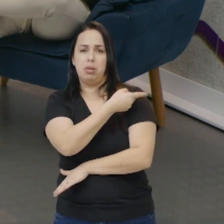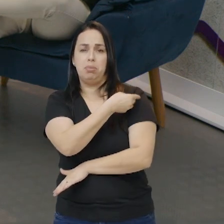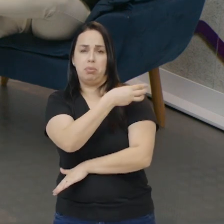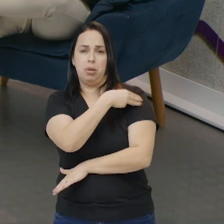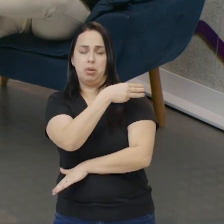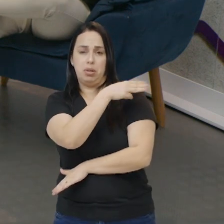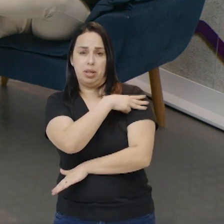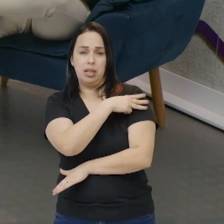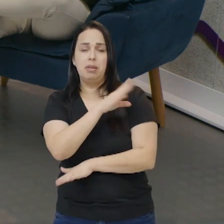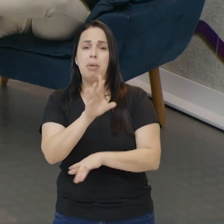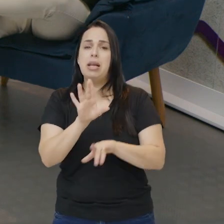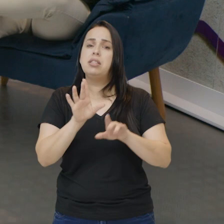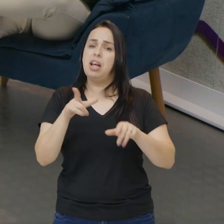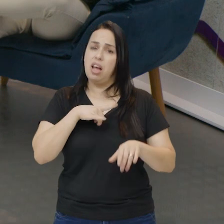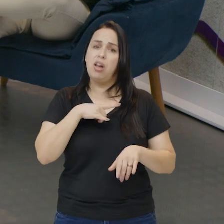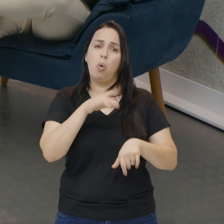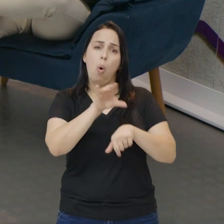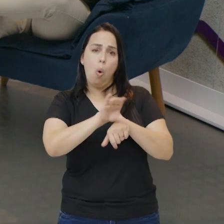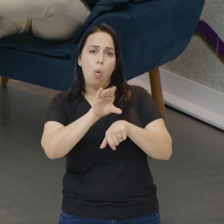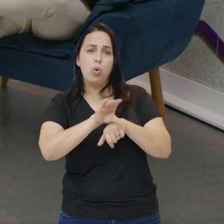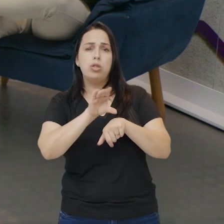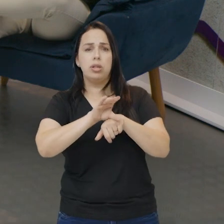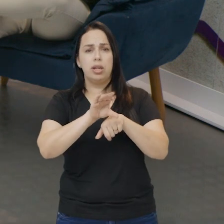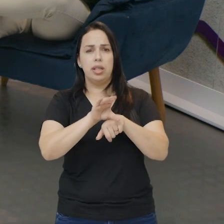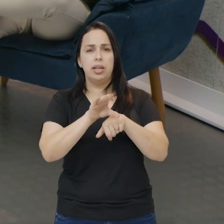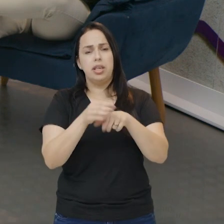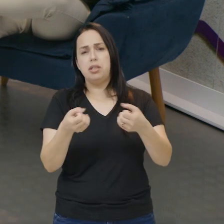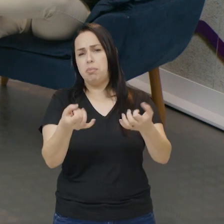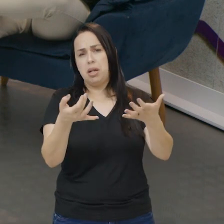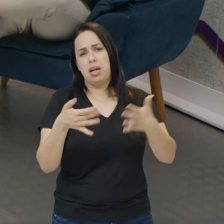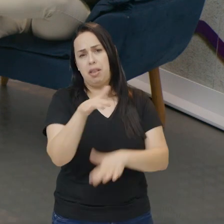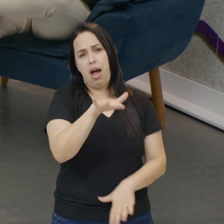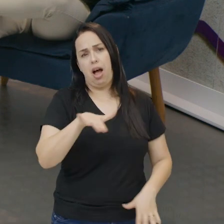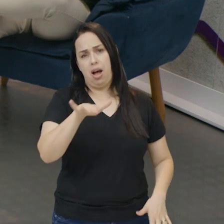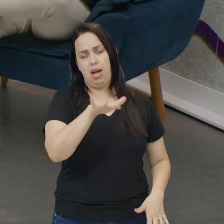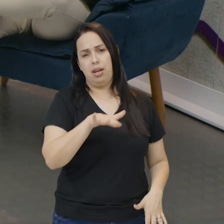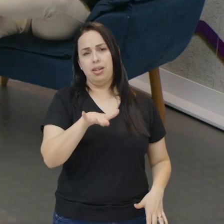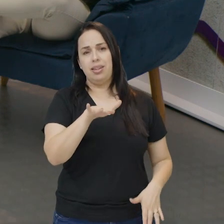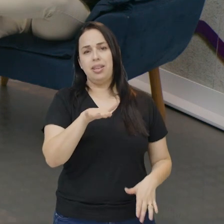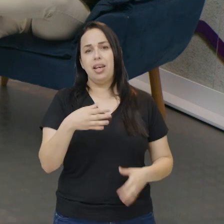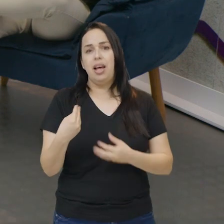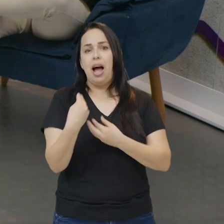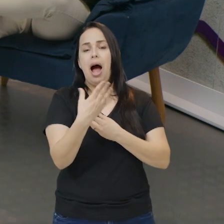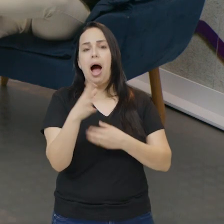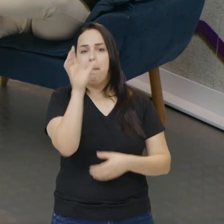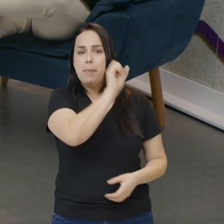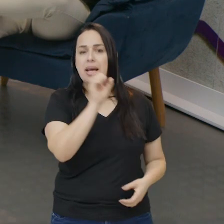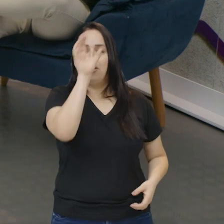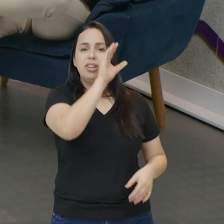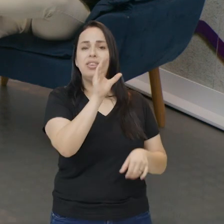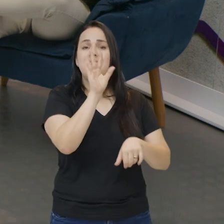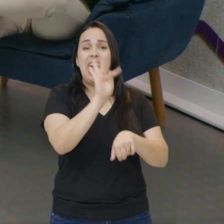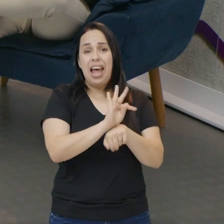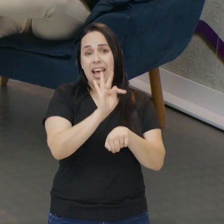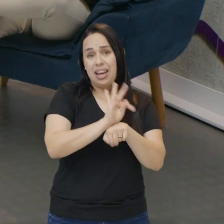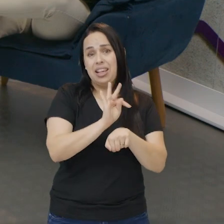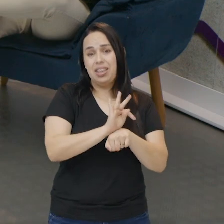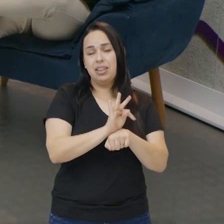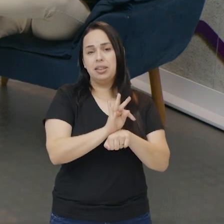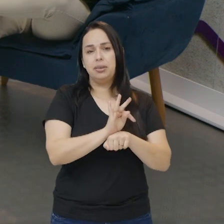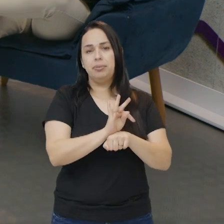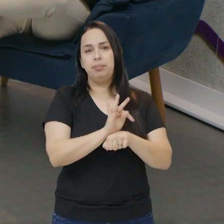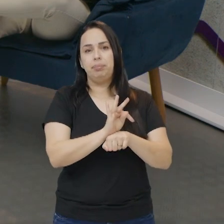ensino médio, né? E, é claro, existem vários cursos, né, que tratam da área, né, que aperfeiçoam, que dão as técnicas